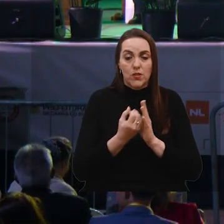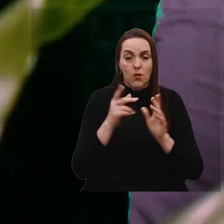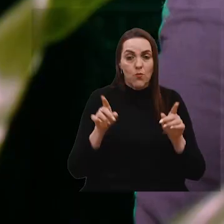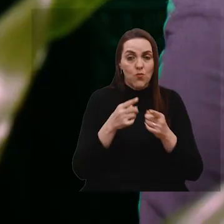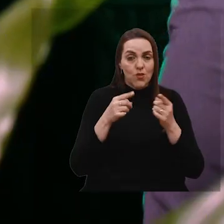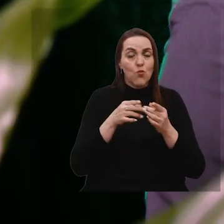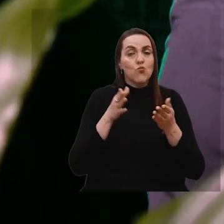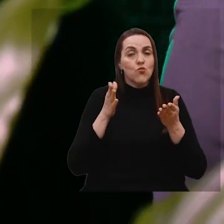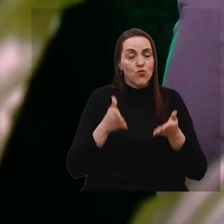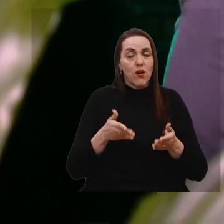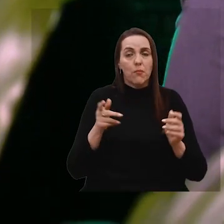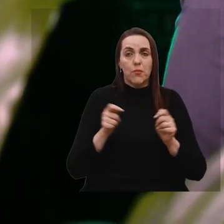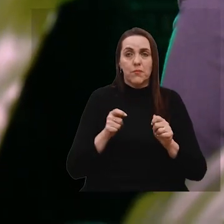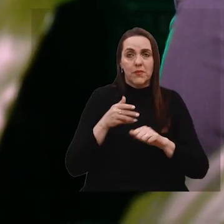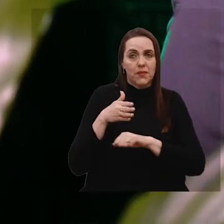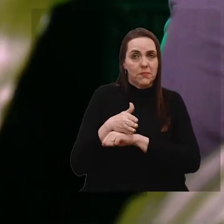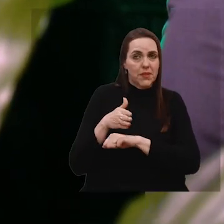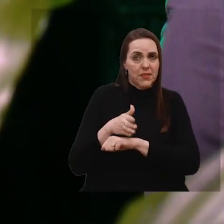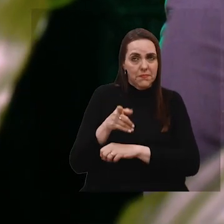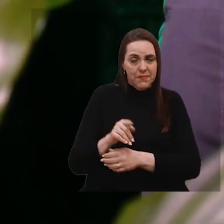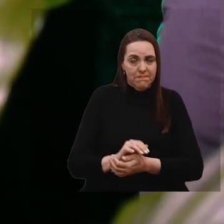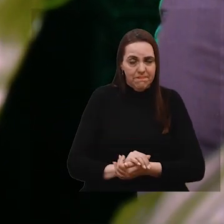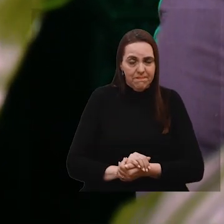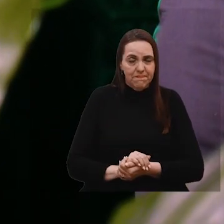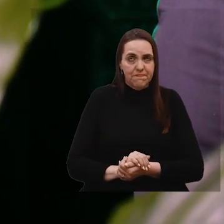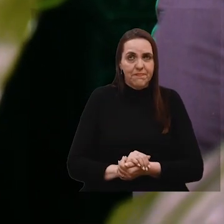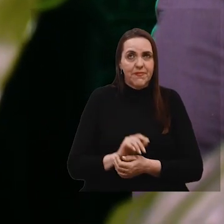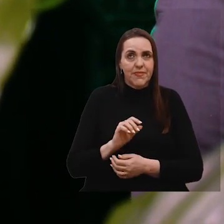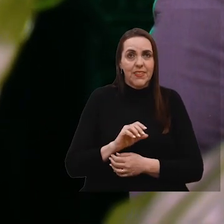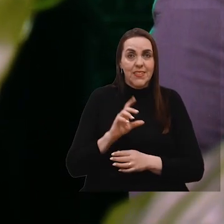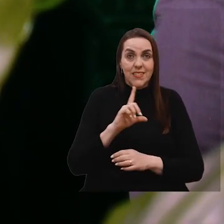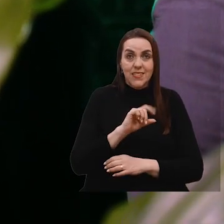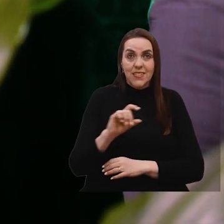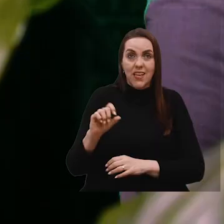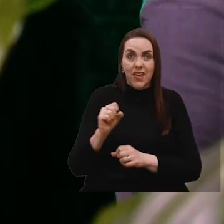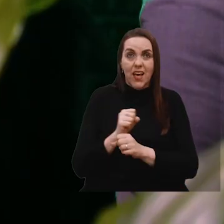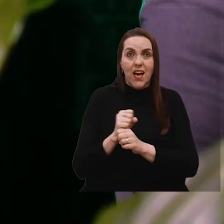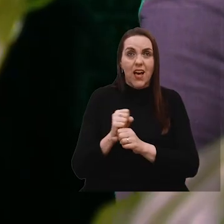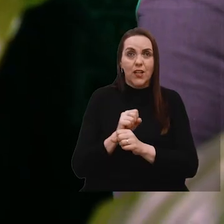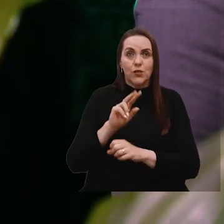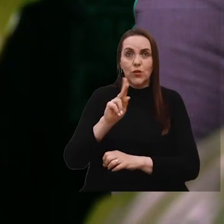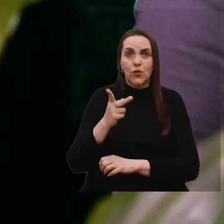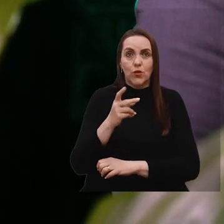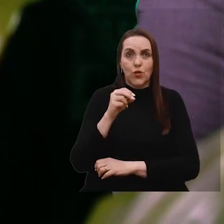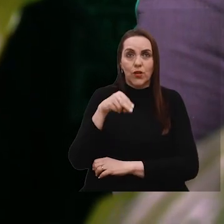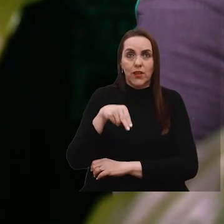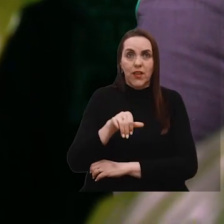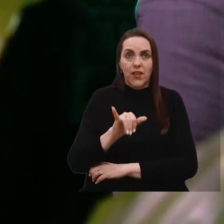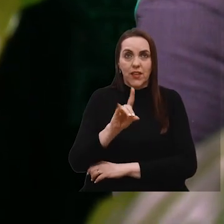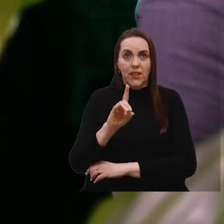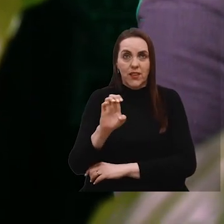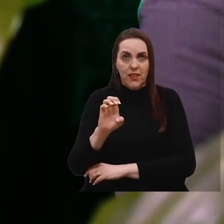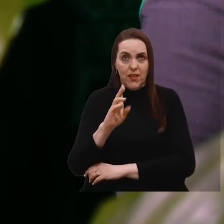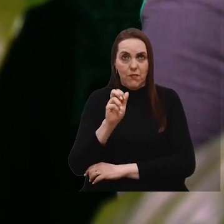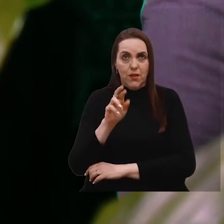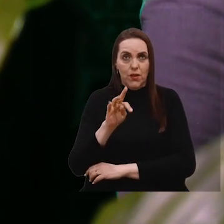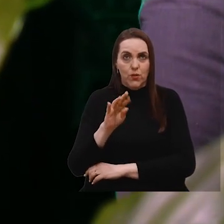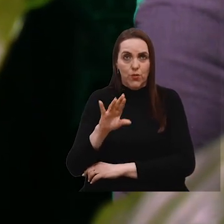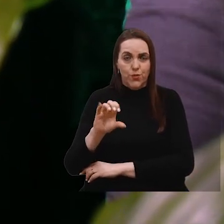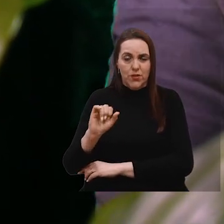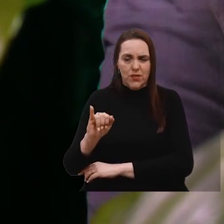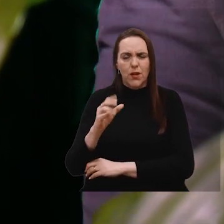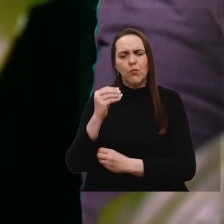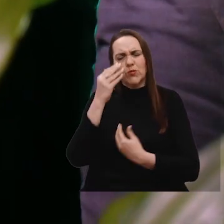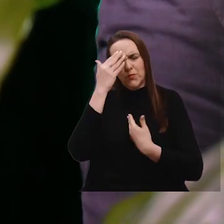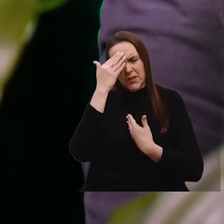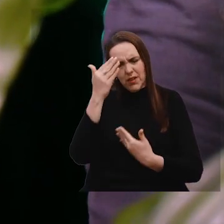maiores produções musicais que eu já pude realizar, que foi o centenário do Neide Bertucci.